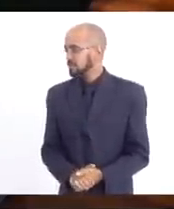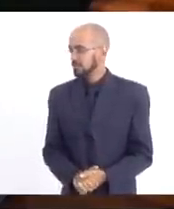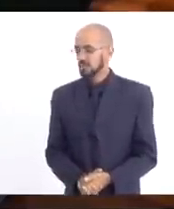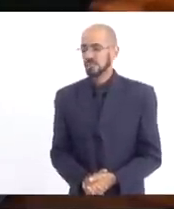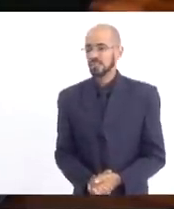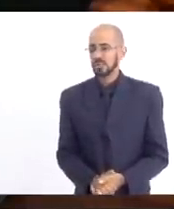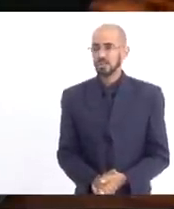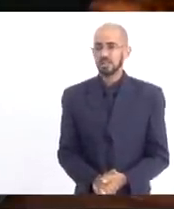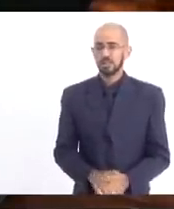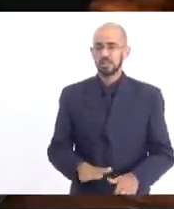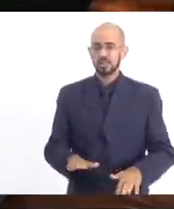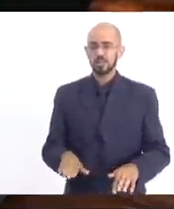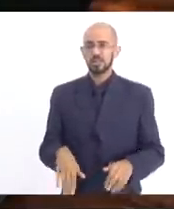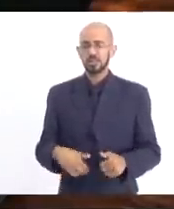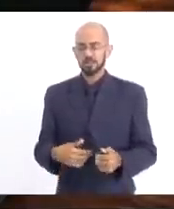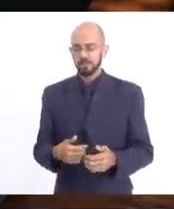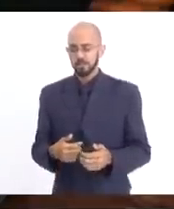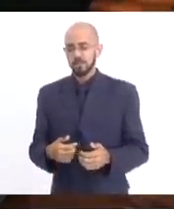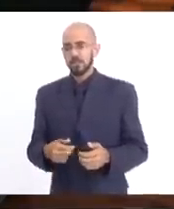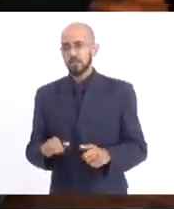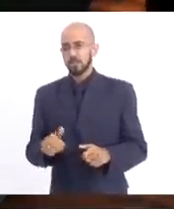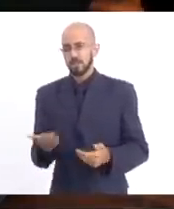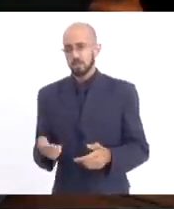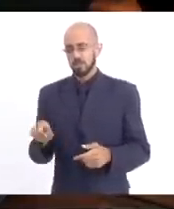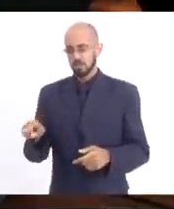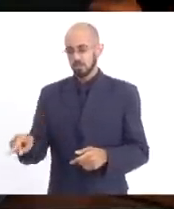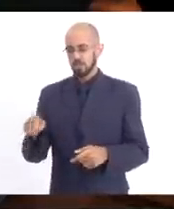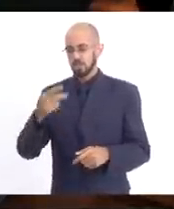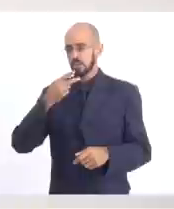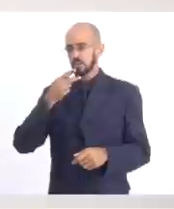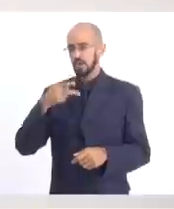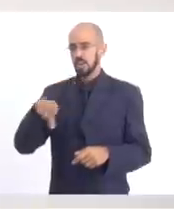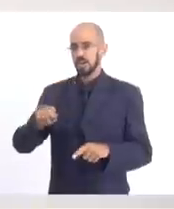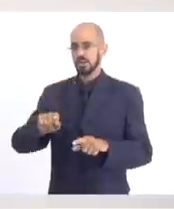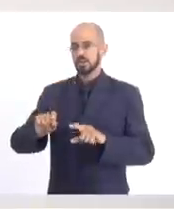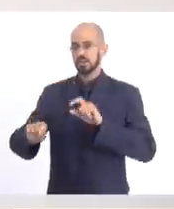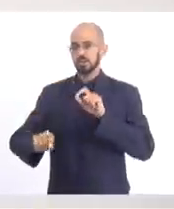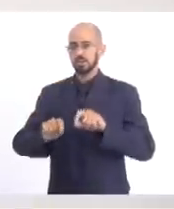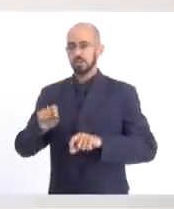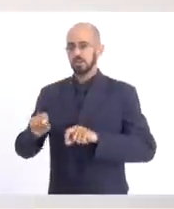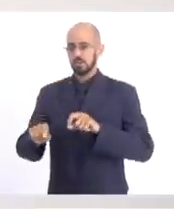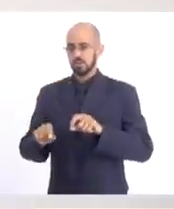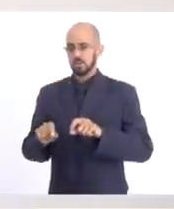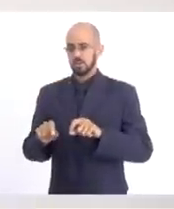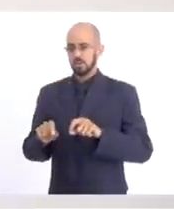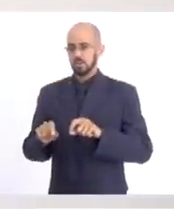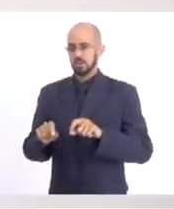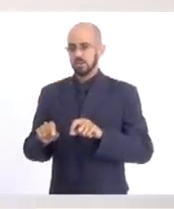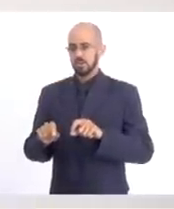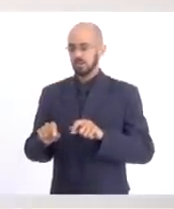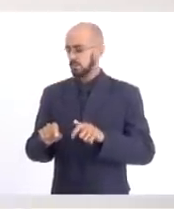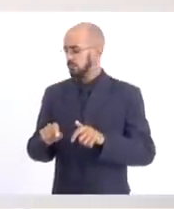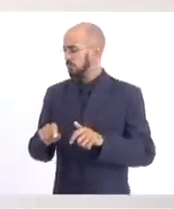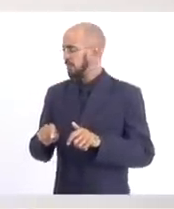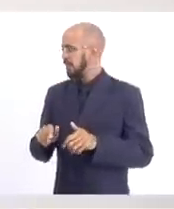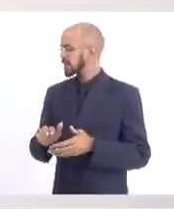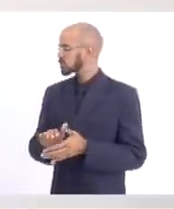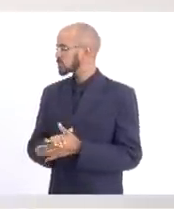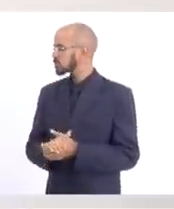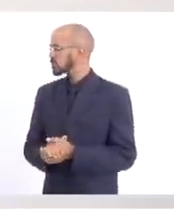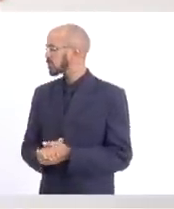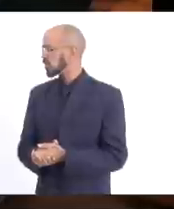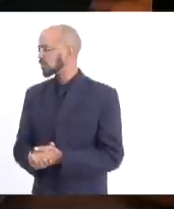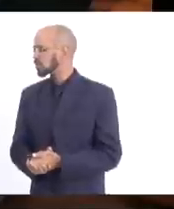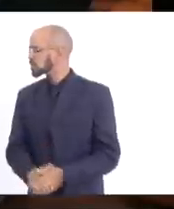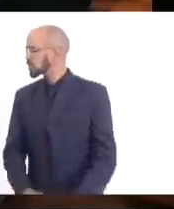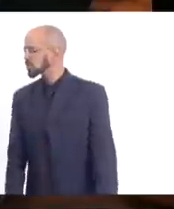nós vamos aprovar aqui hoje. Com isso aqui que nós estamos falando, significa já dizer ao regime são mais 500 milhões a ano. Na verdade, Márcio, a mensagem vem